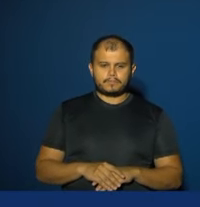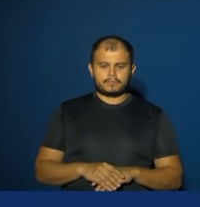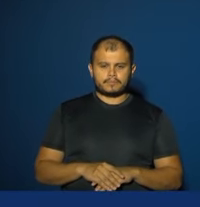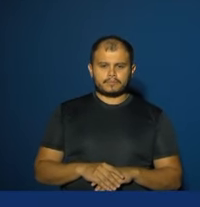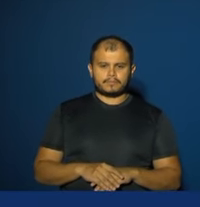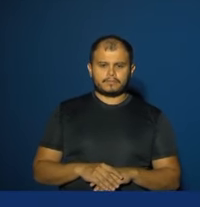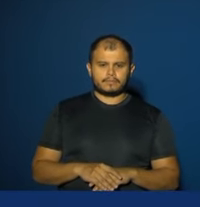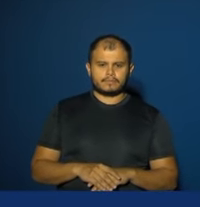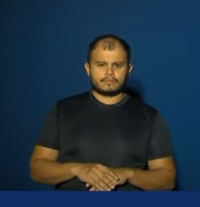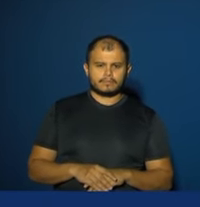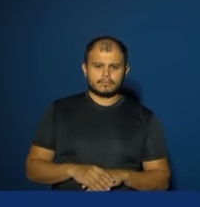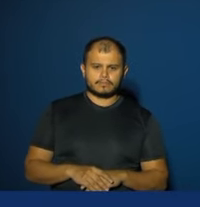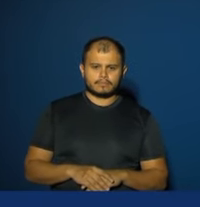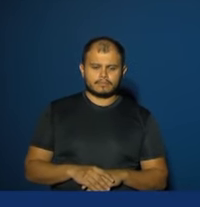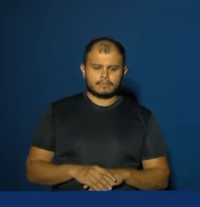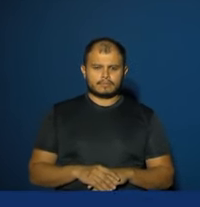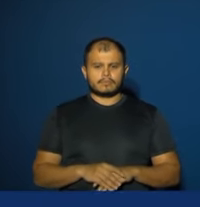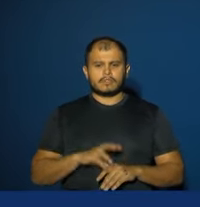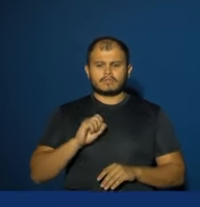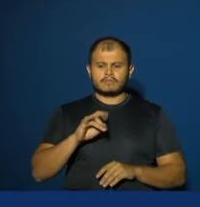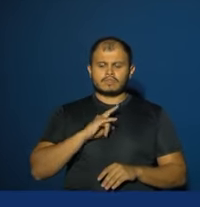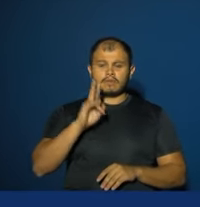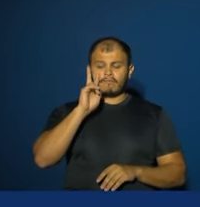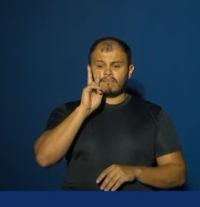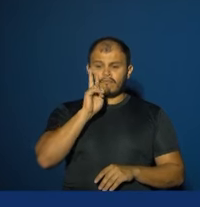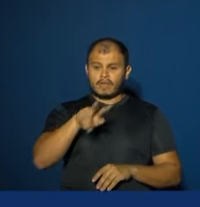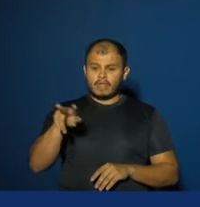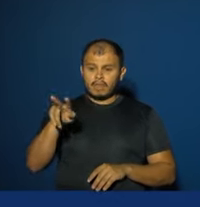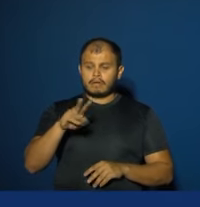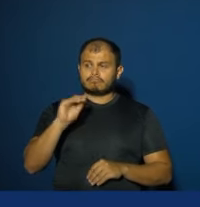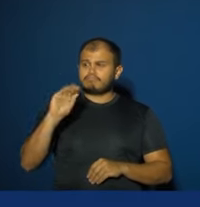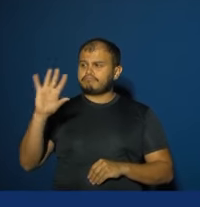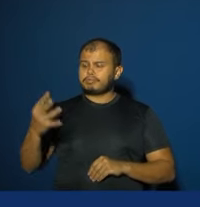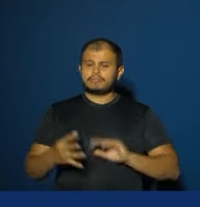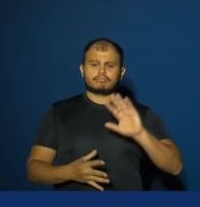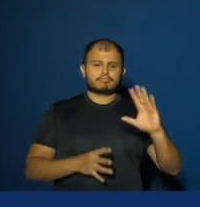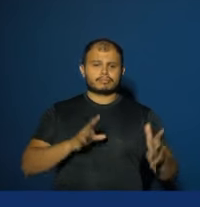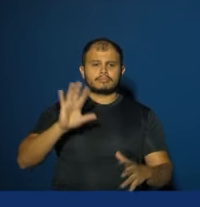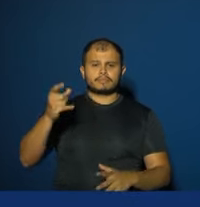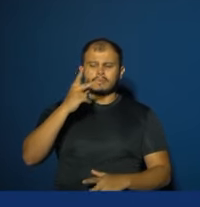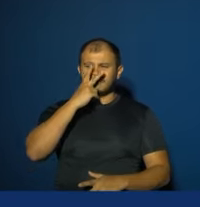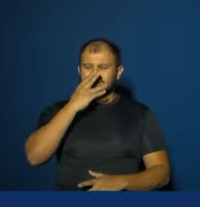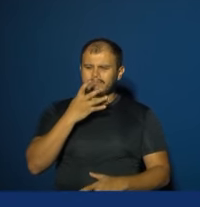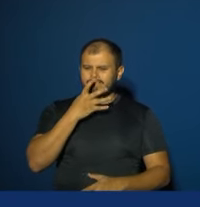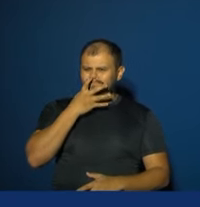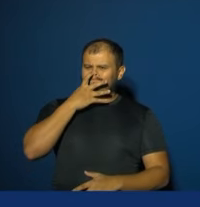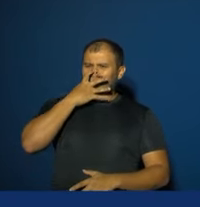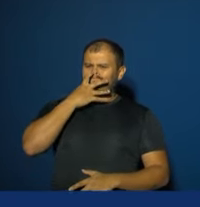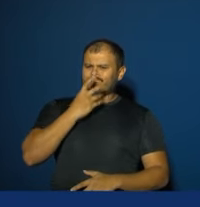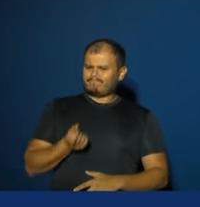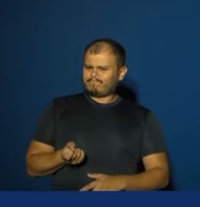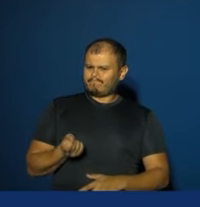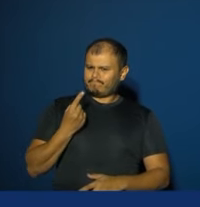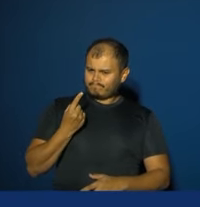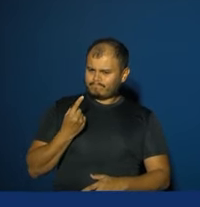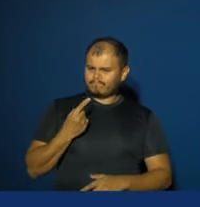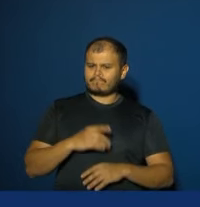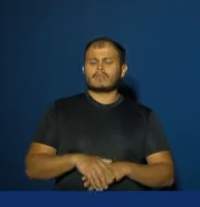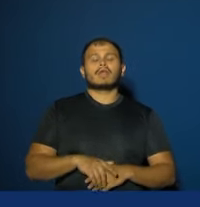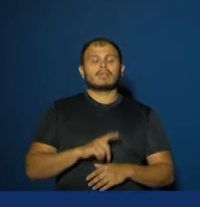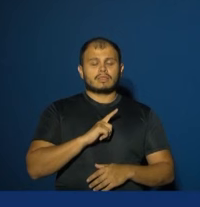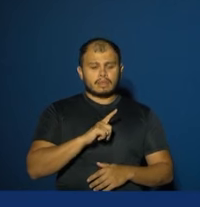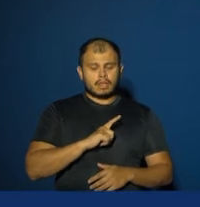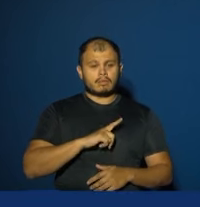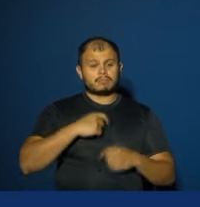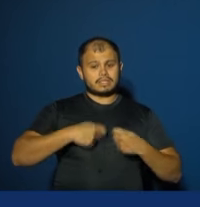eh quando você chega né e vê uma situação que te traz inconformismo né A primeira coisa é você fazer